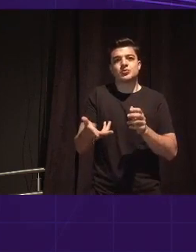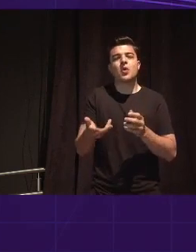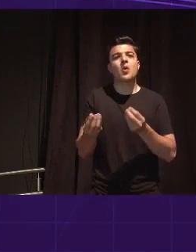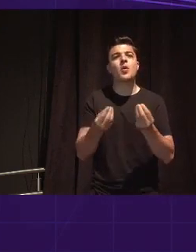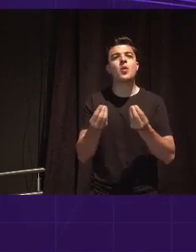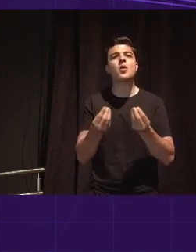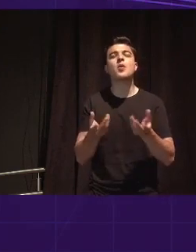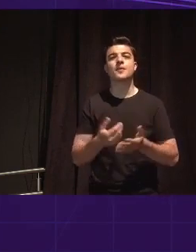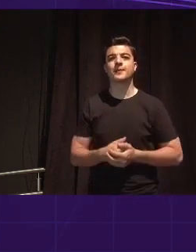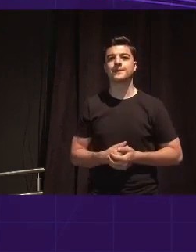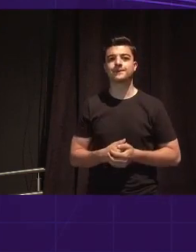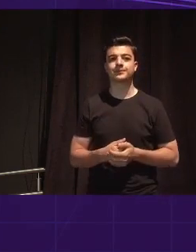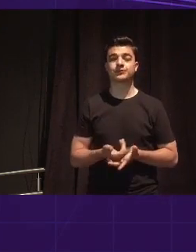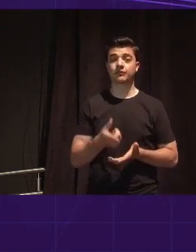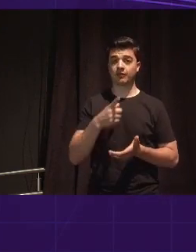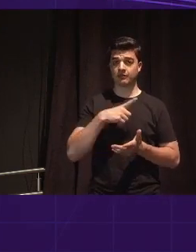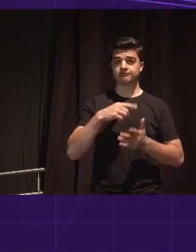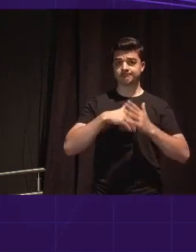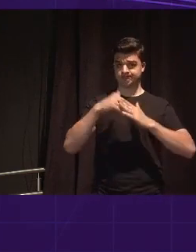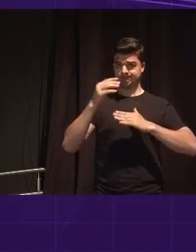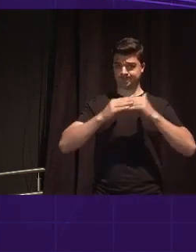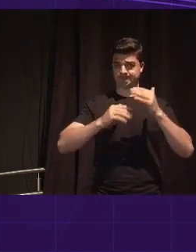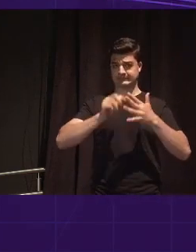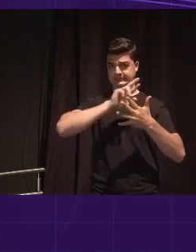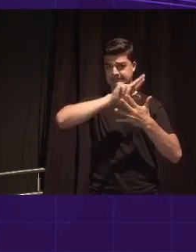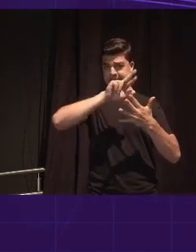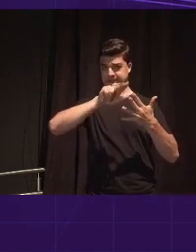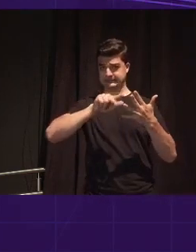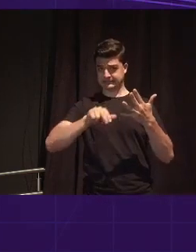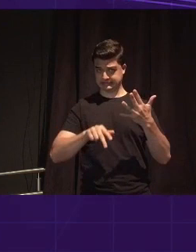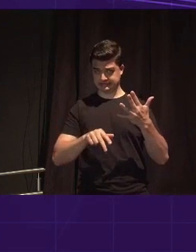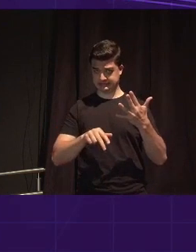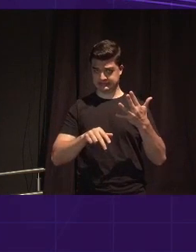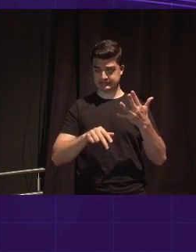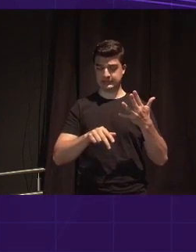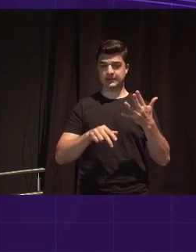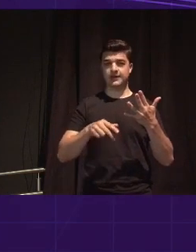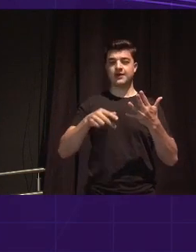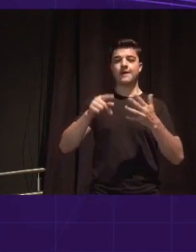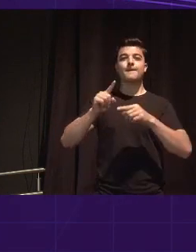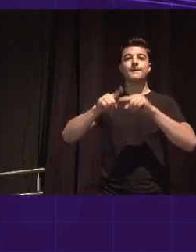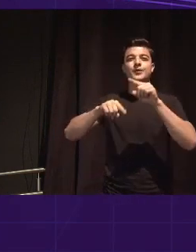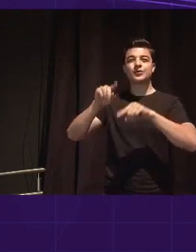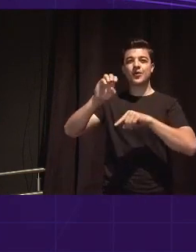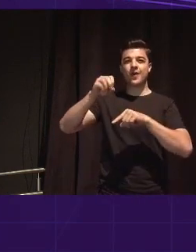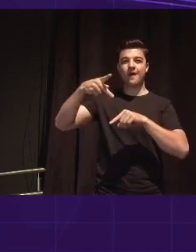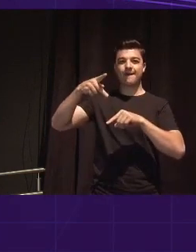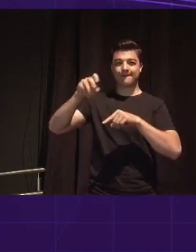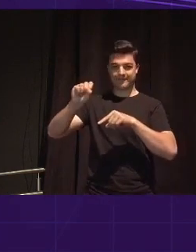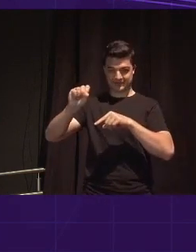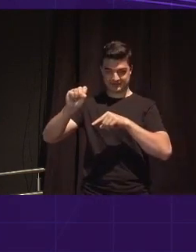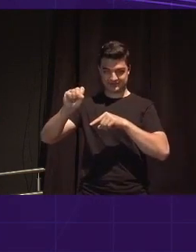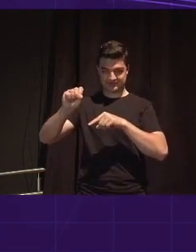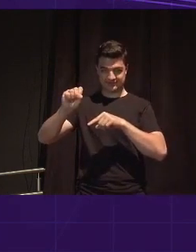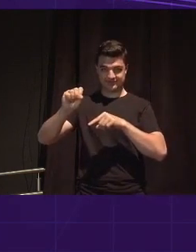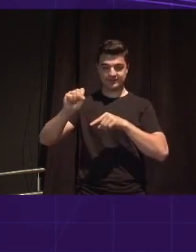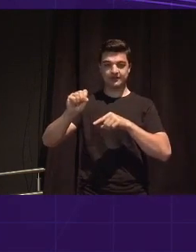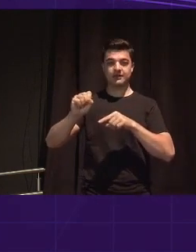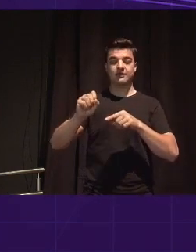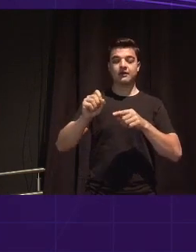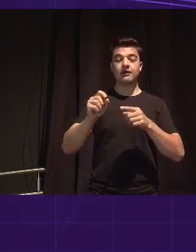um conjunto de habilidade que o mercado entende que Product Ops, Product Operations deve